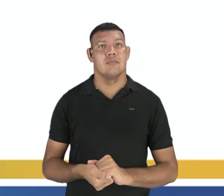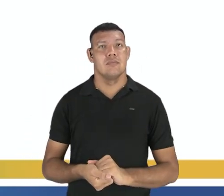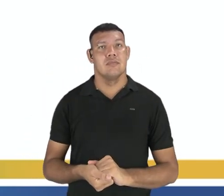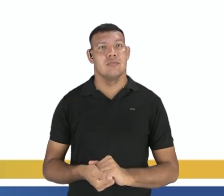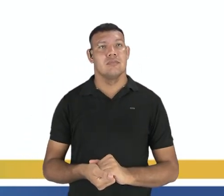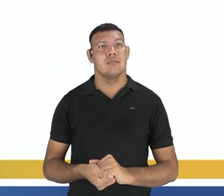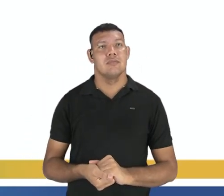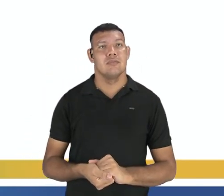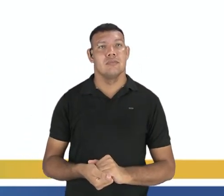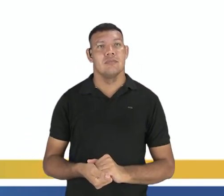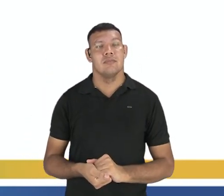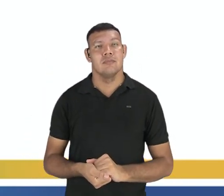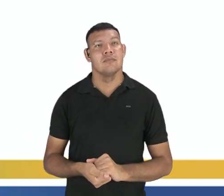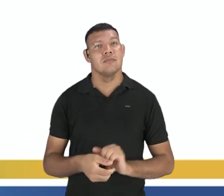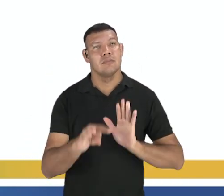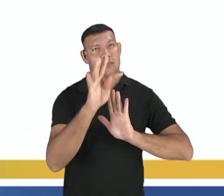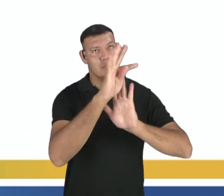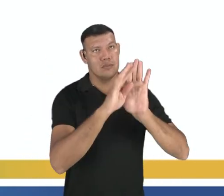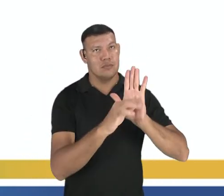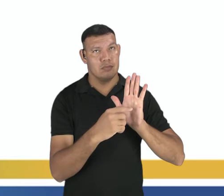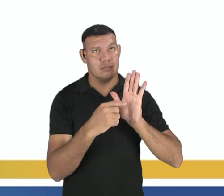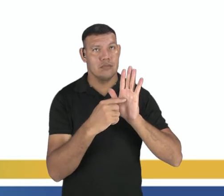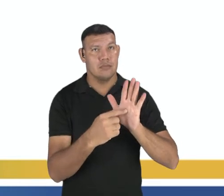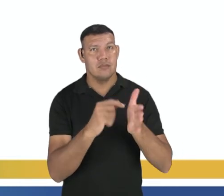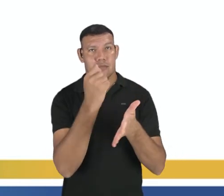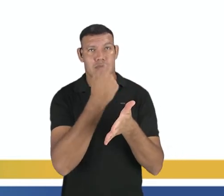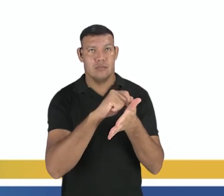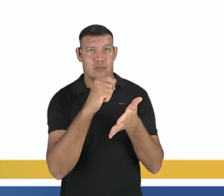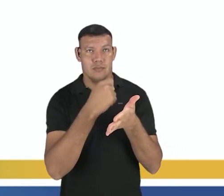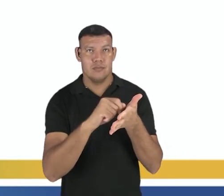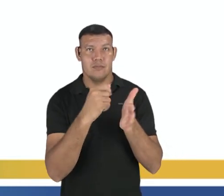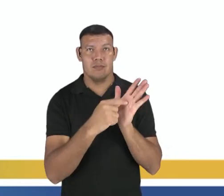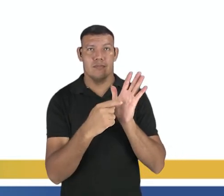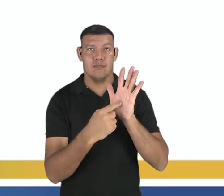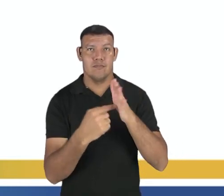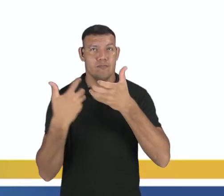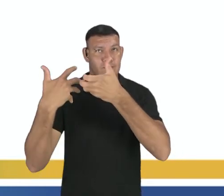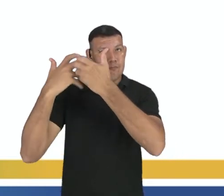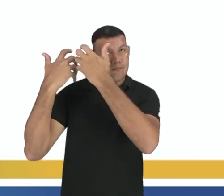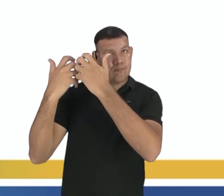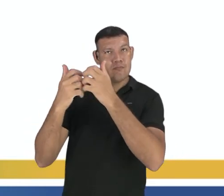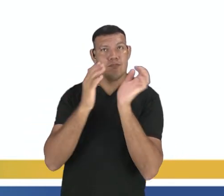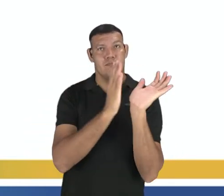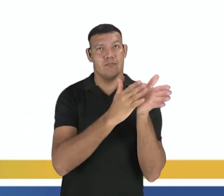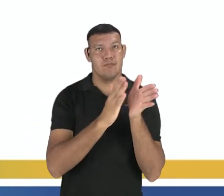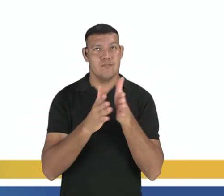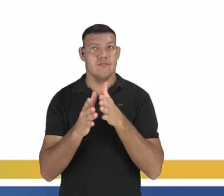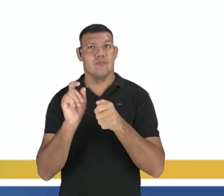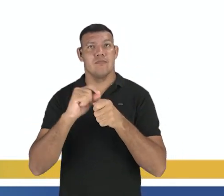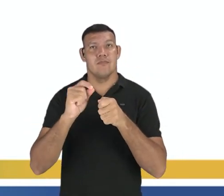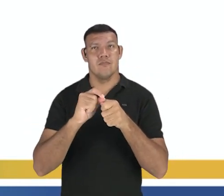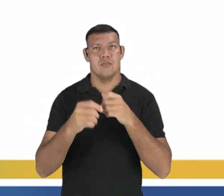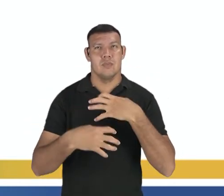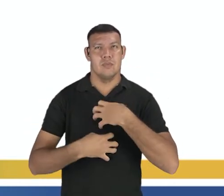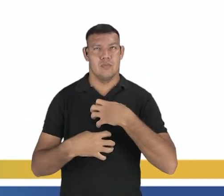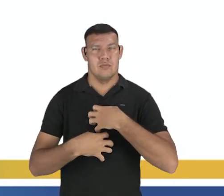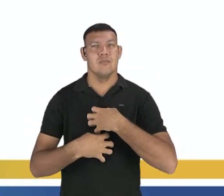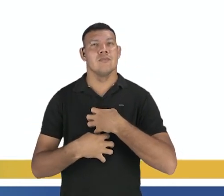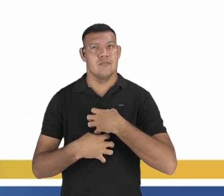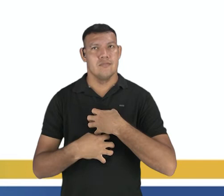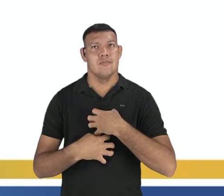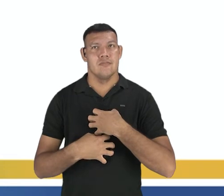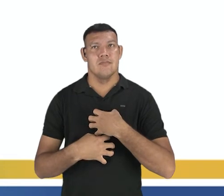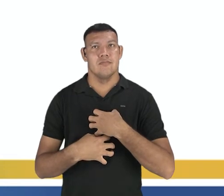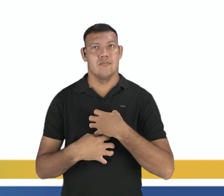nesse texto, né, a autora apresenta reflexões sobre o processo de produção de sentido, valendo-se da metalinguagem.